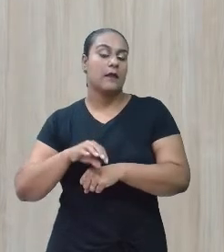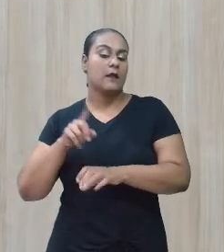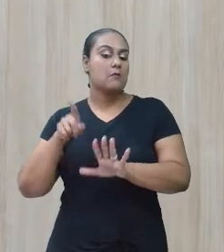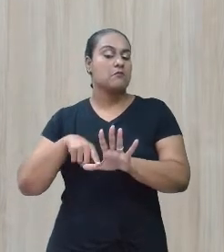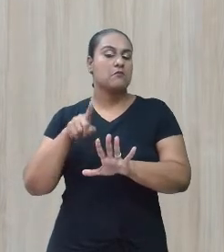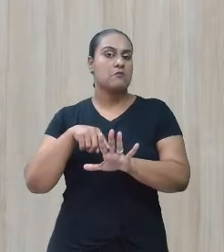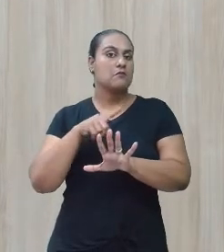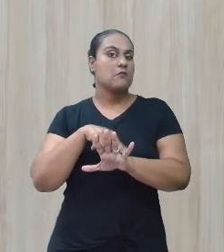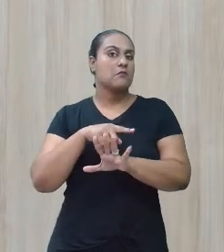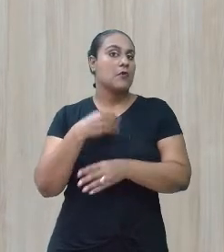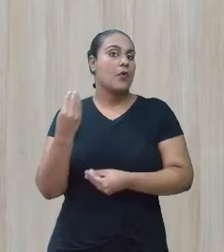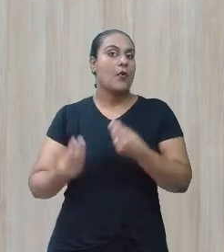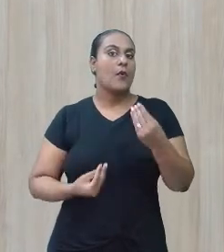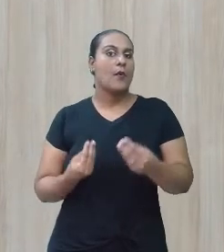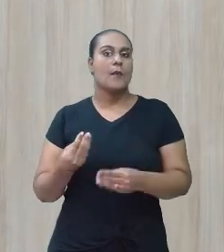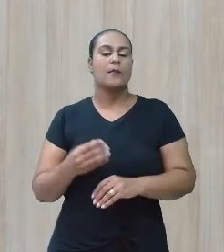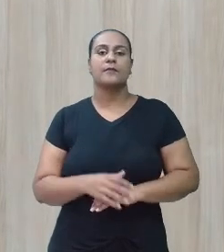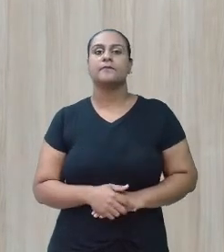aí contraceptivo?